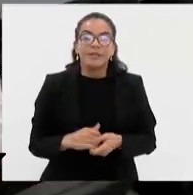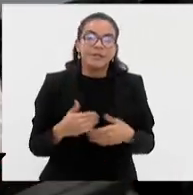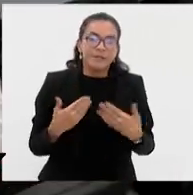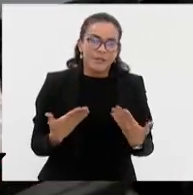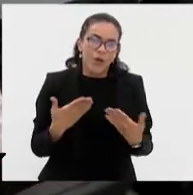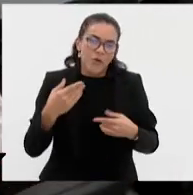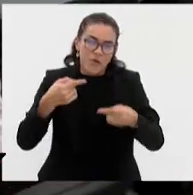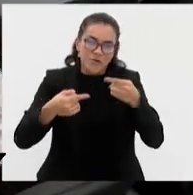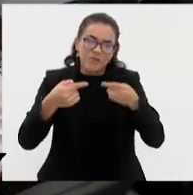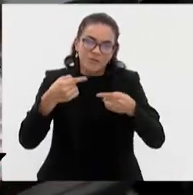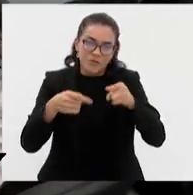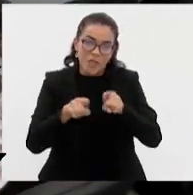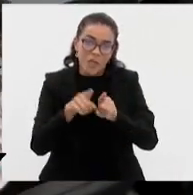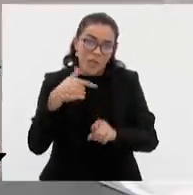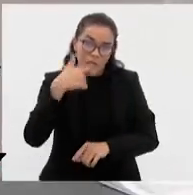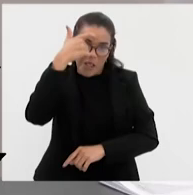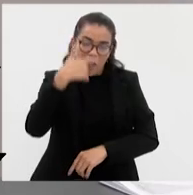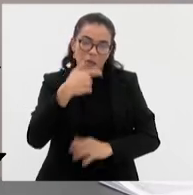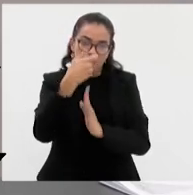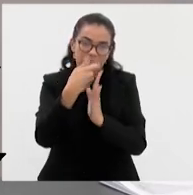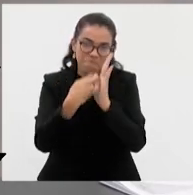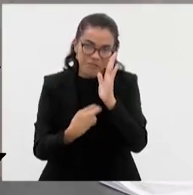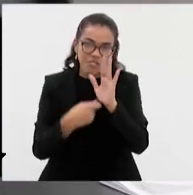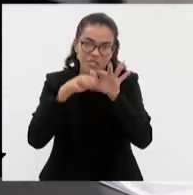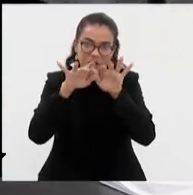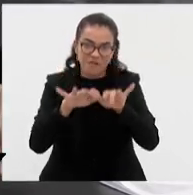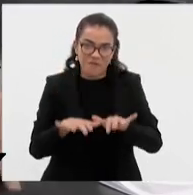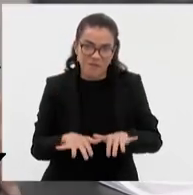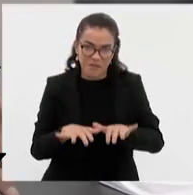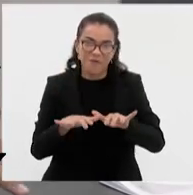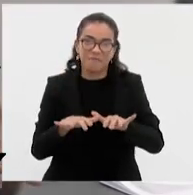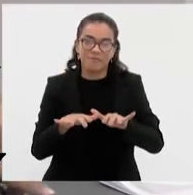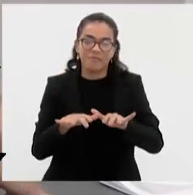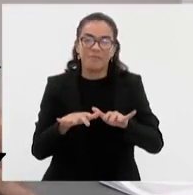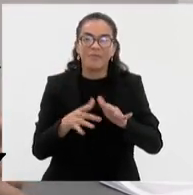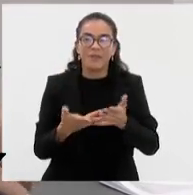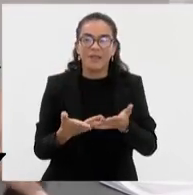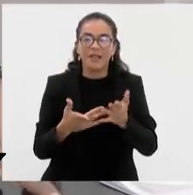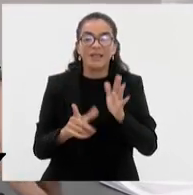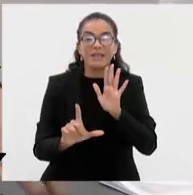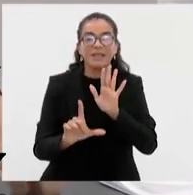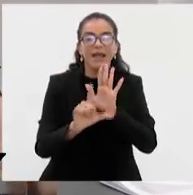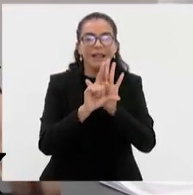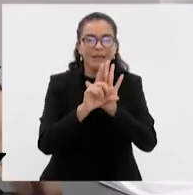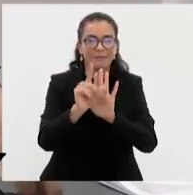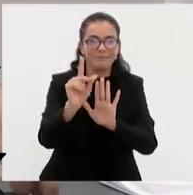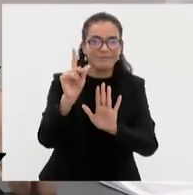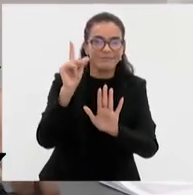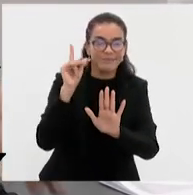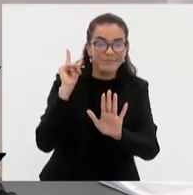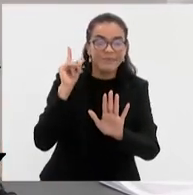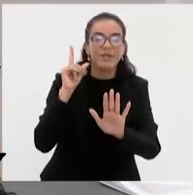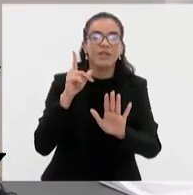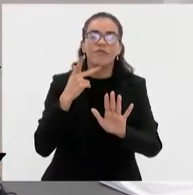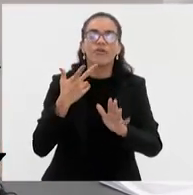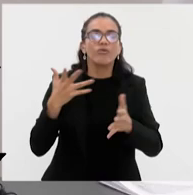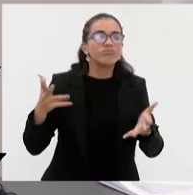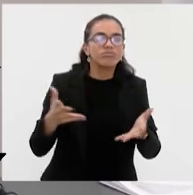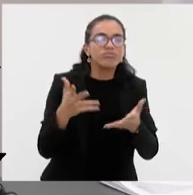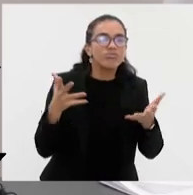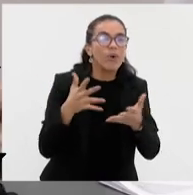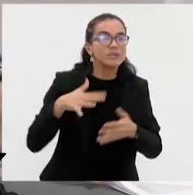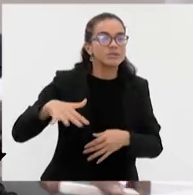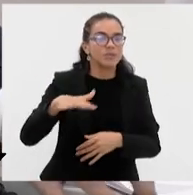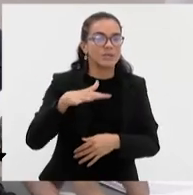discutir a matéria, eu sou autor da matéria. Essa é uma lei de 19, logo no início da legislatura anterior, e foi motivado por um